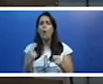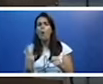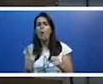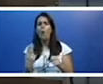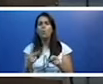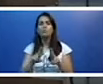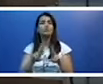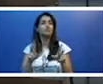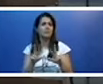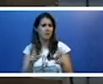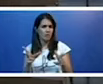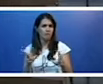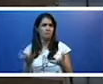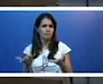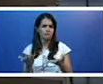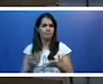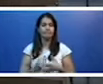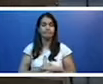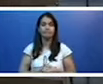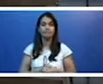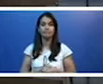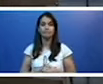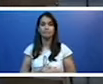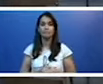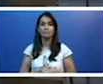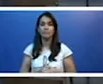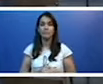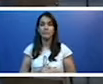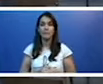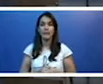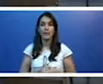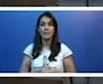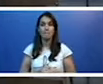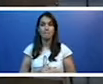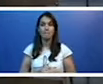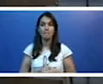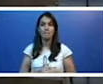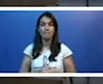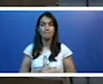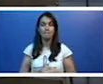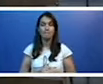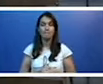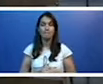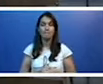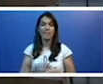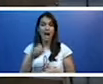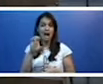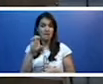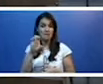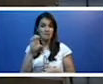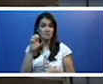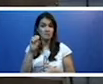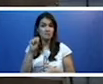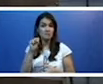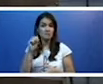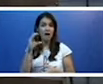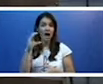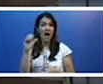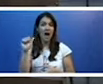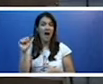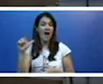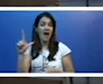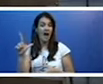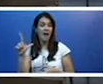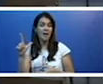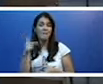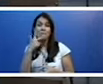tipo de grandeza, uma em relação à outra. Ok? A escala é um tipo especial de